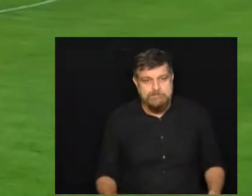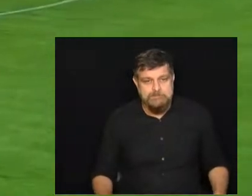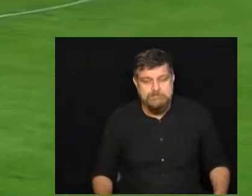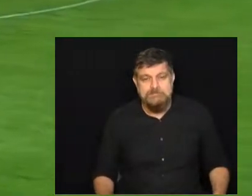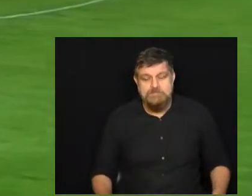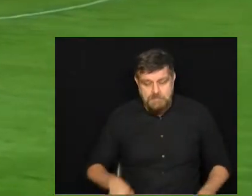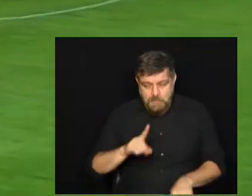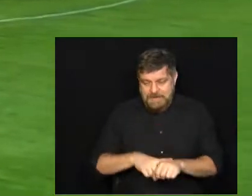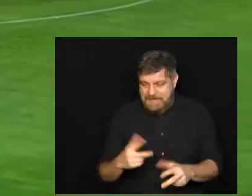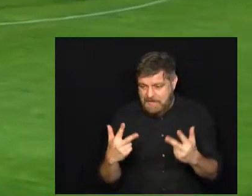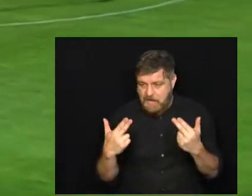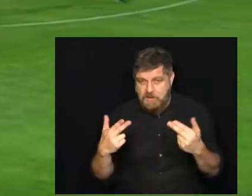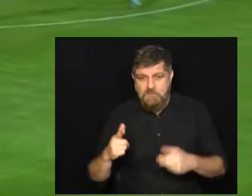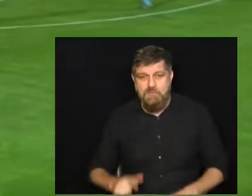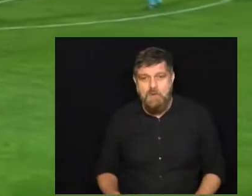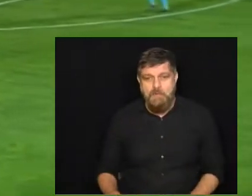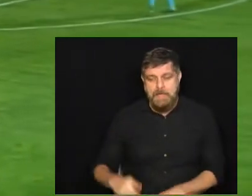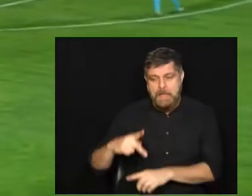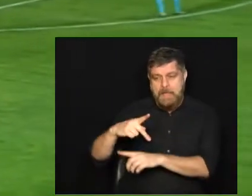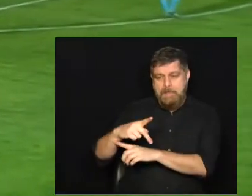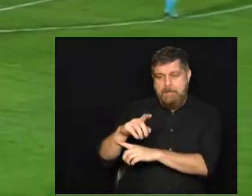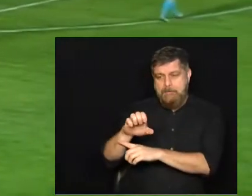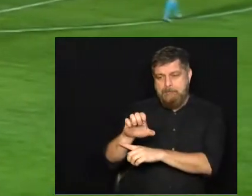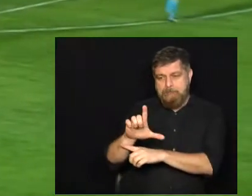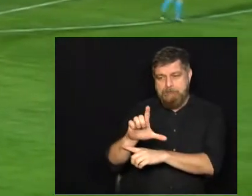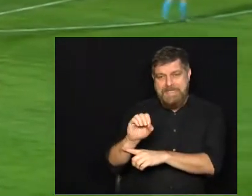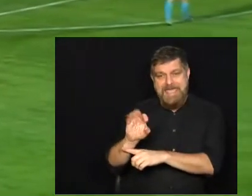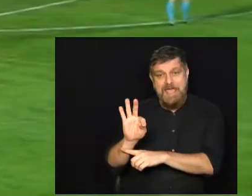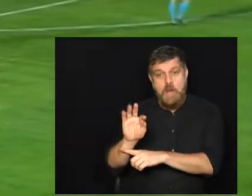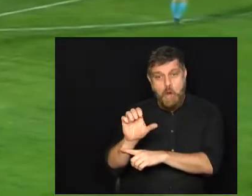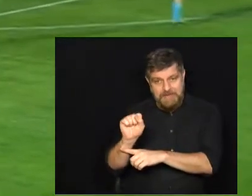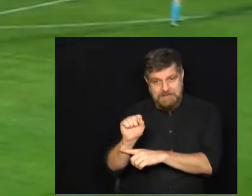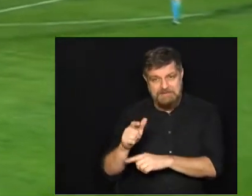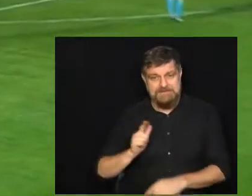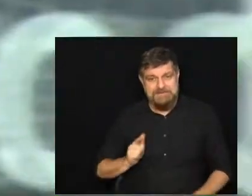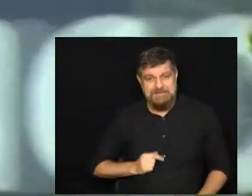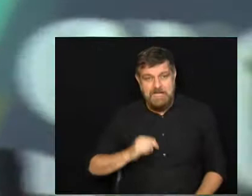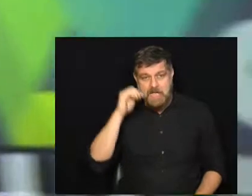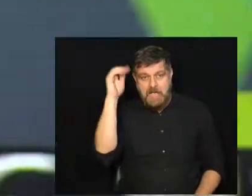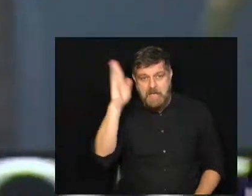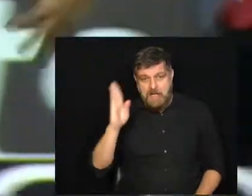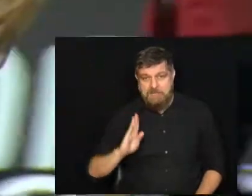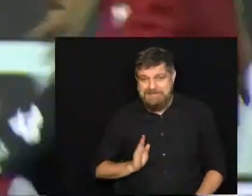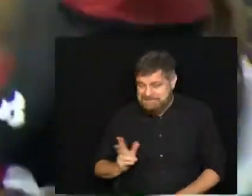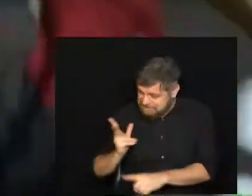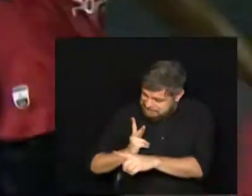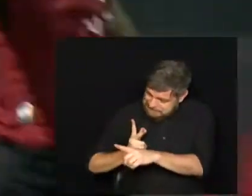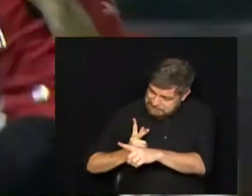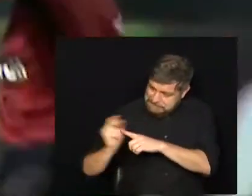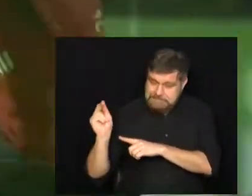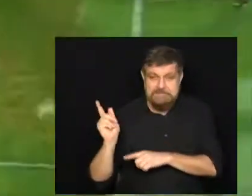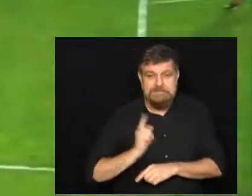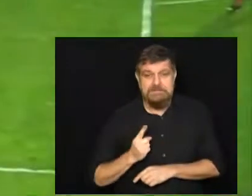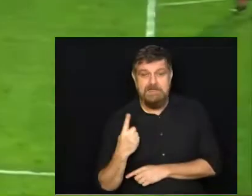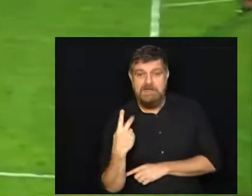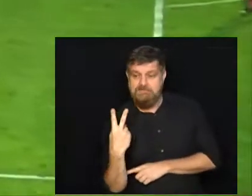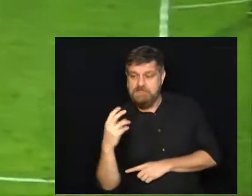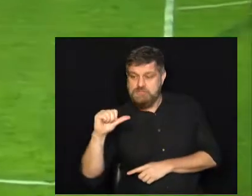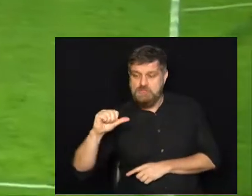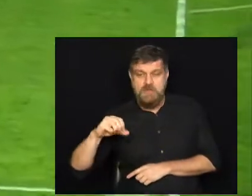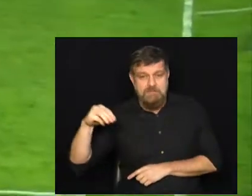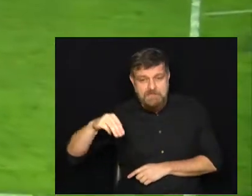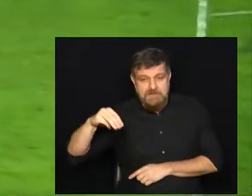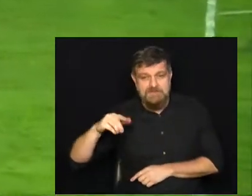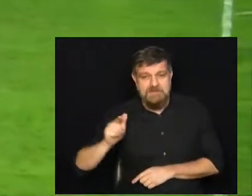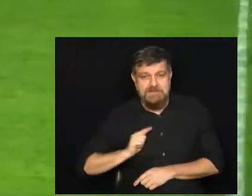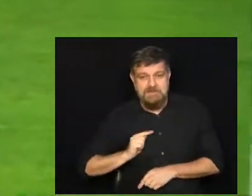mesmo horário, em Pelotas, na etapa final, o Brasil saiu na frente aos 29 minutos após cobrança